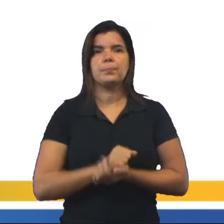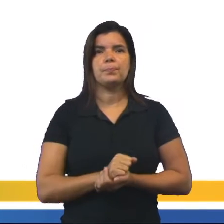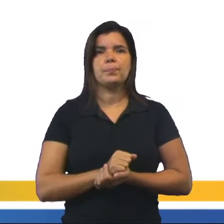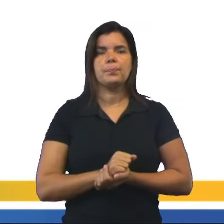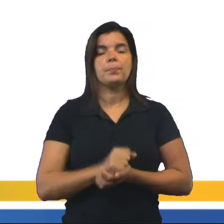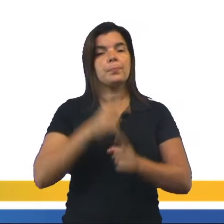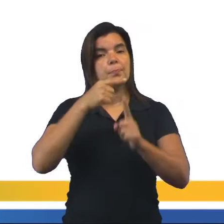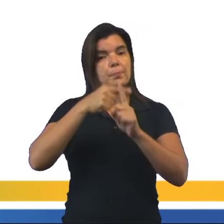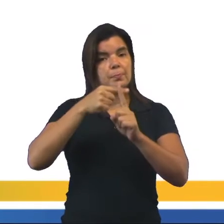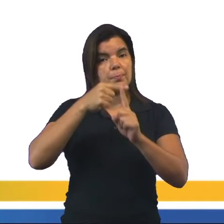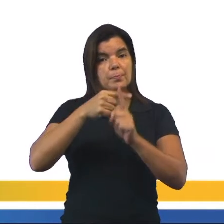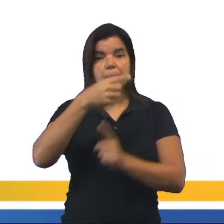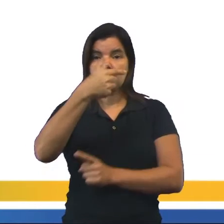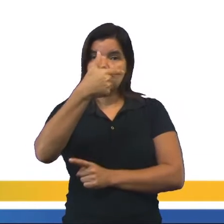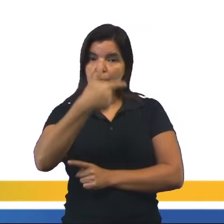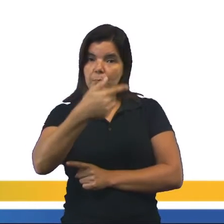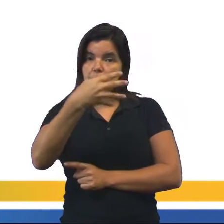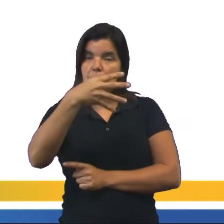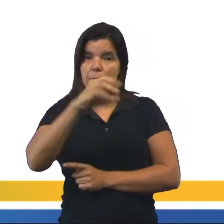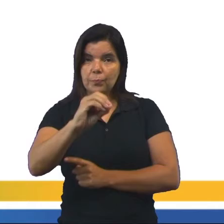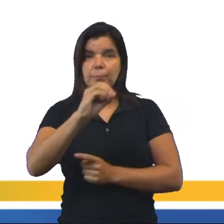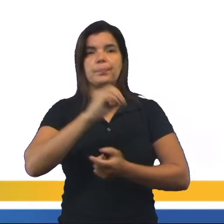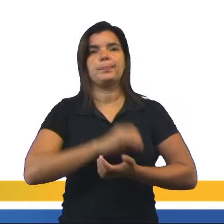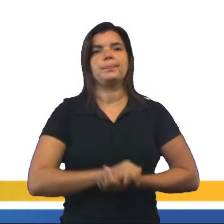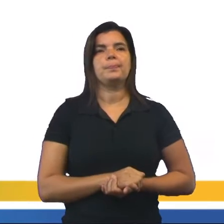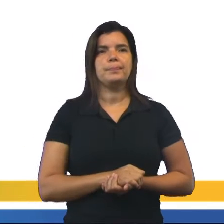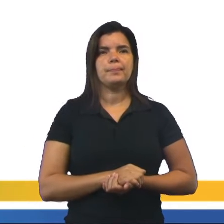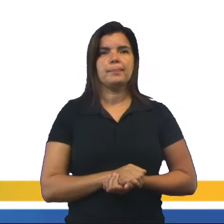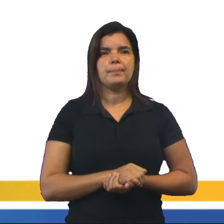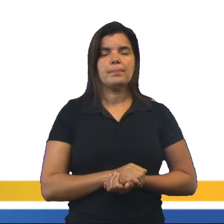144 mais 240.